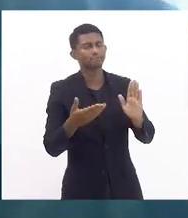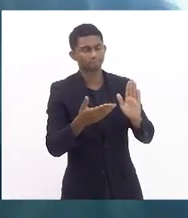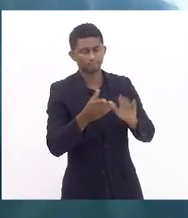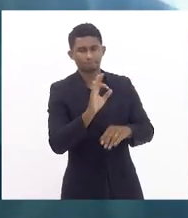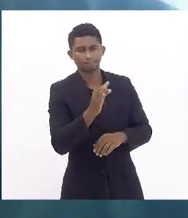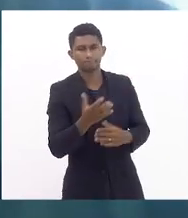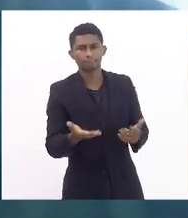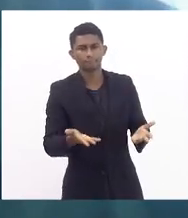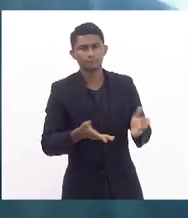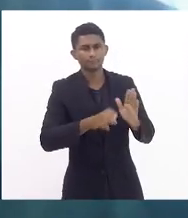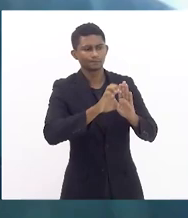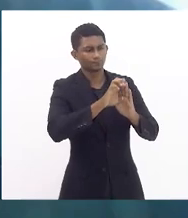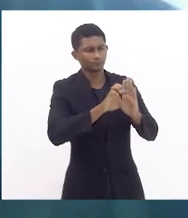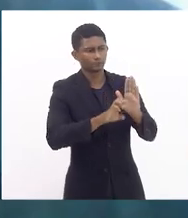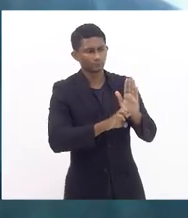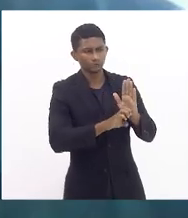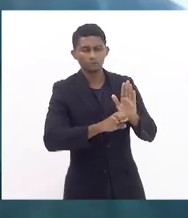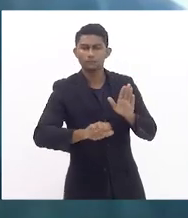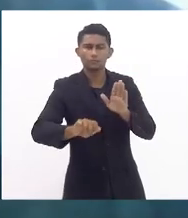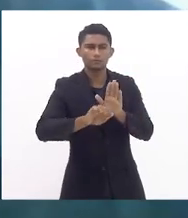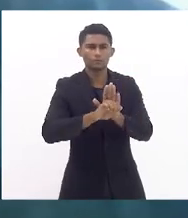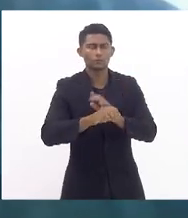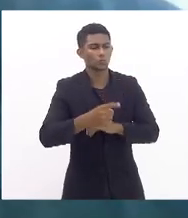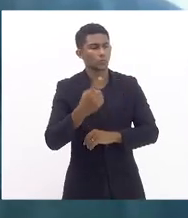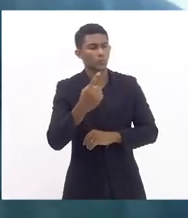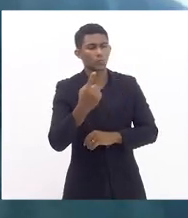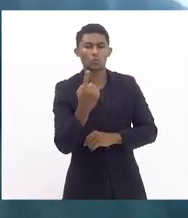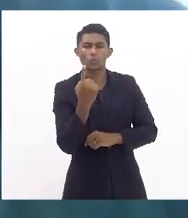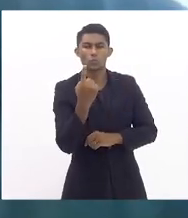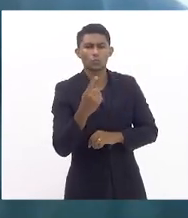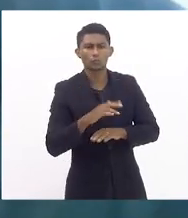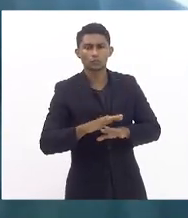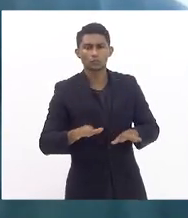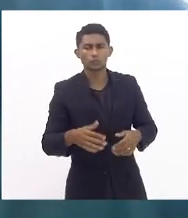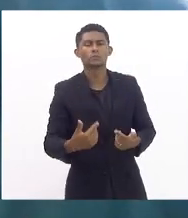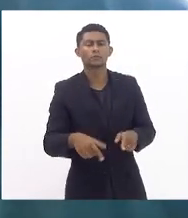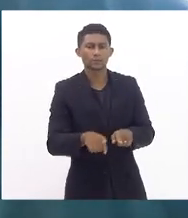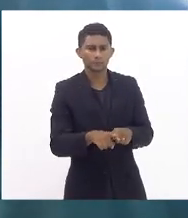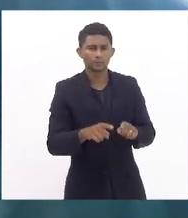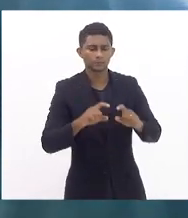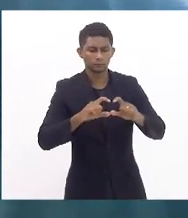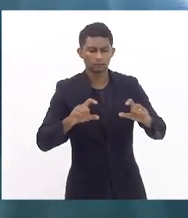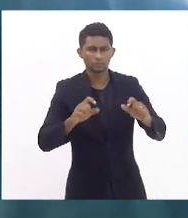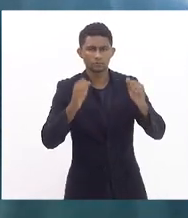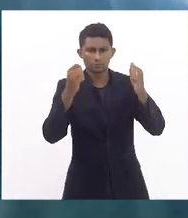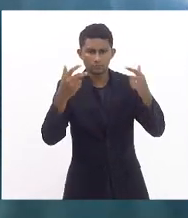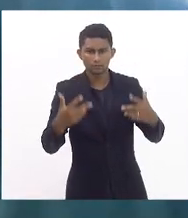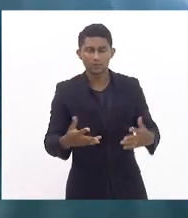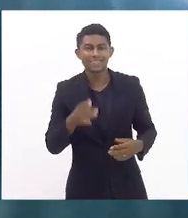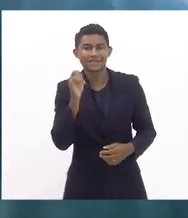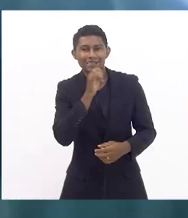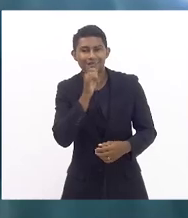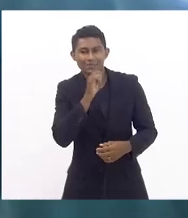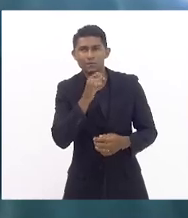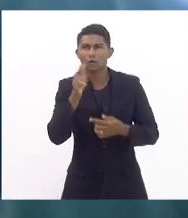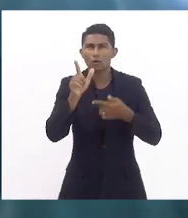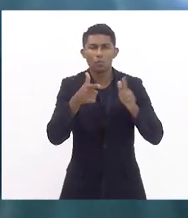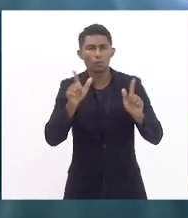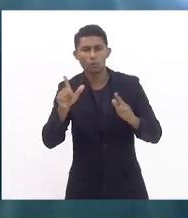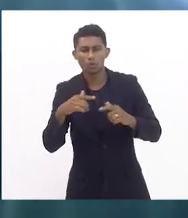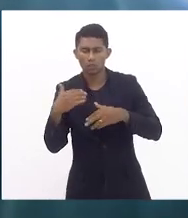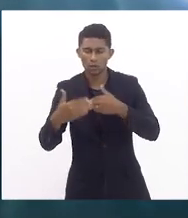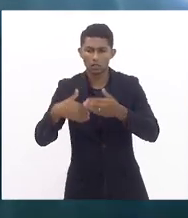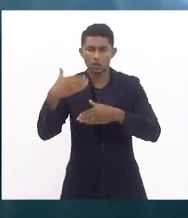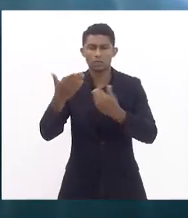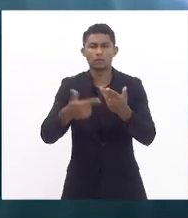emenda é apenas um artigo que também fala do desenvolvimento de energias alternativas nos termos da Lei